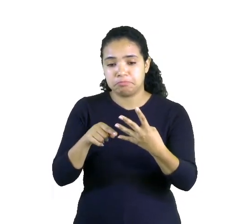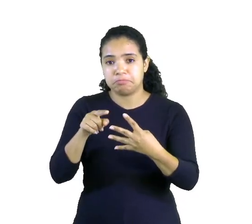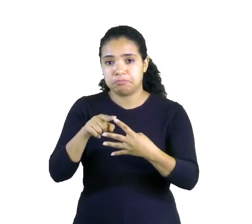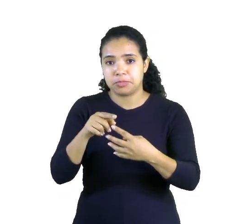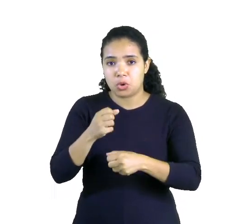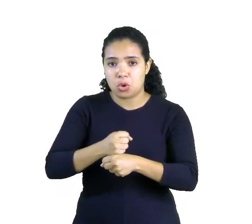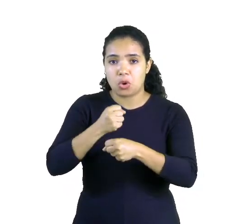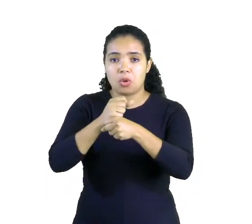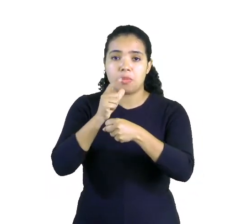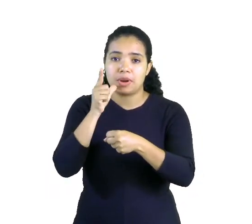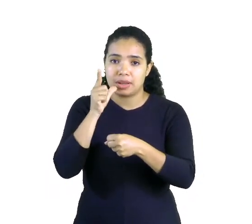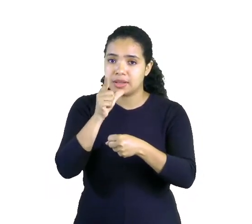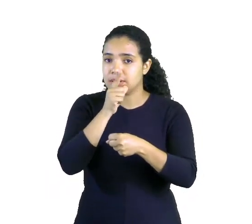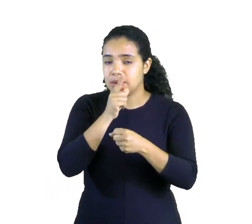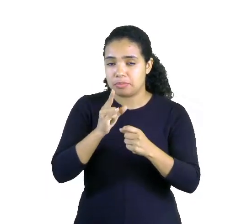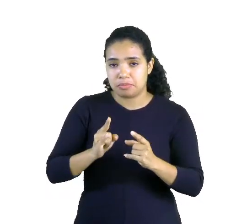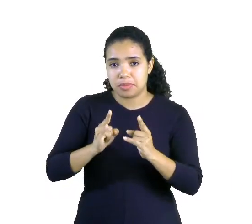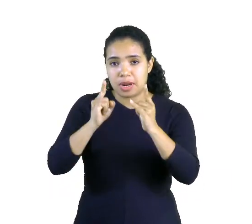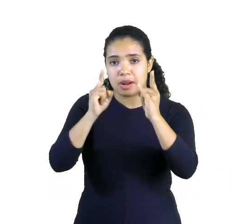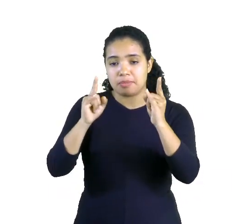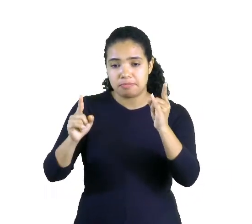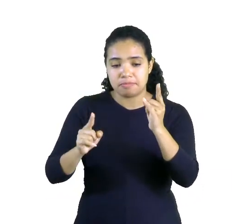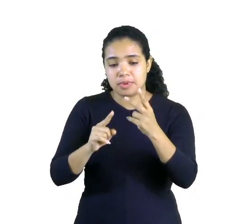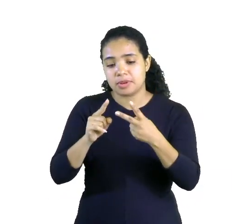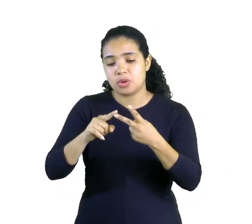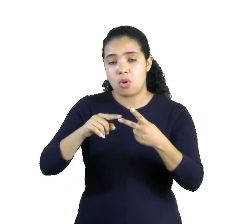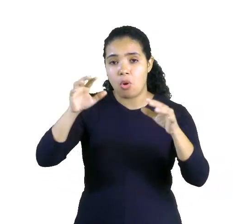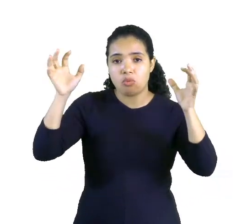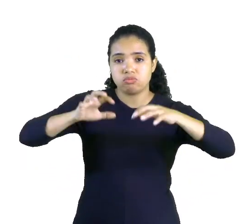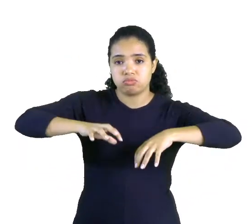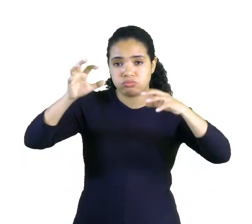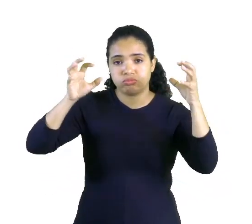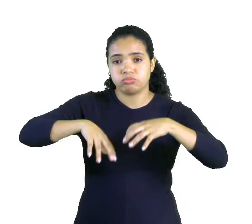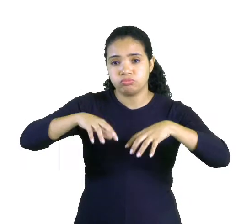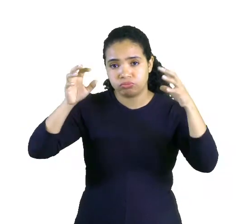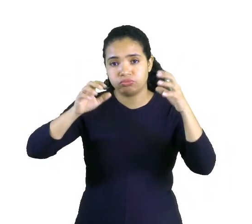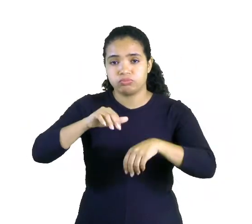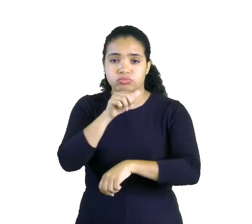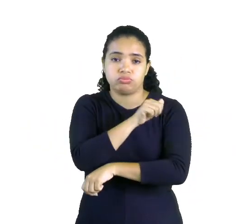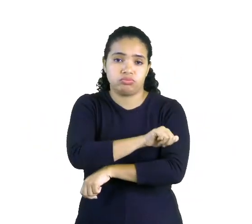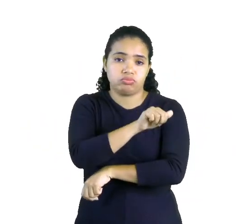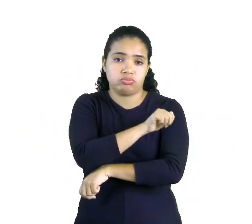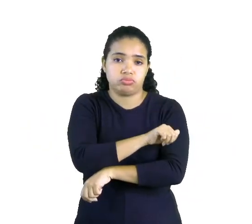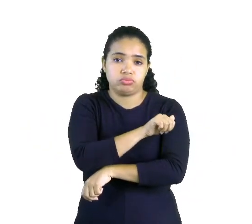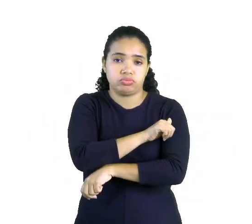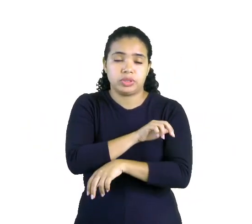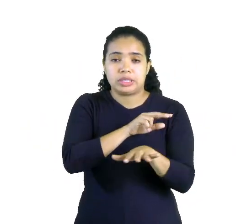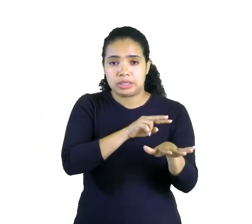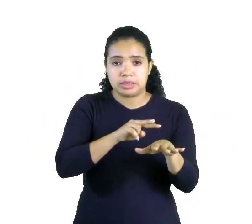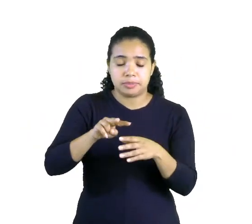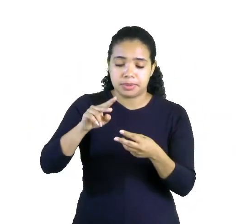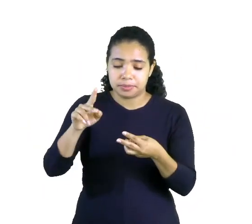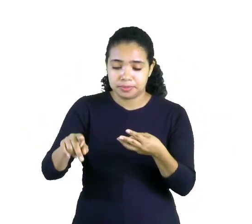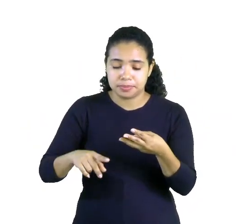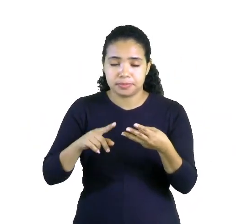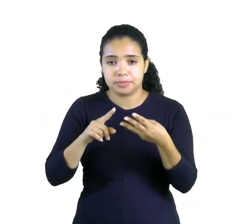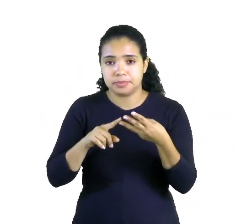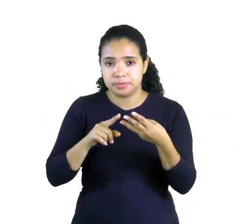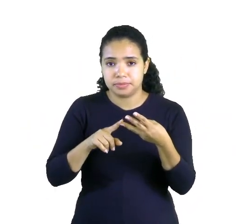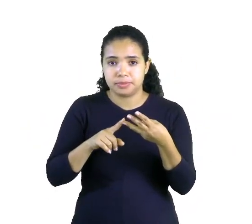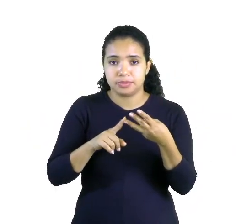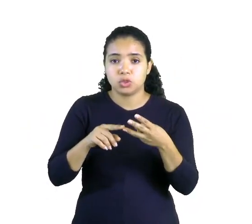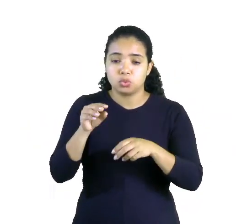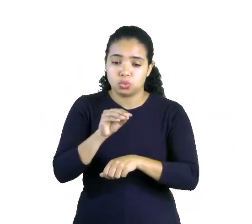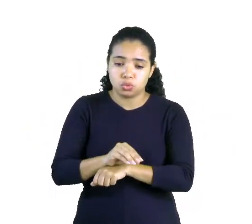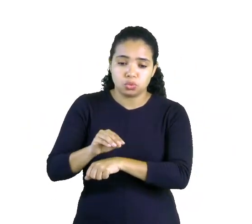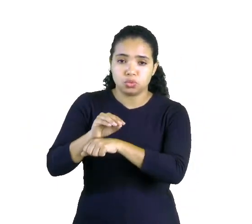da lanchonete do térreo, a forte chuva que caiu no Rio desde o fim da semana, a má